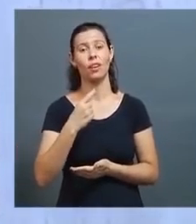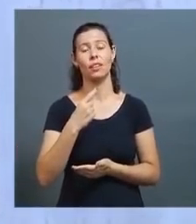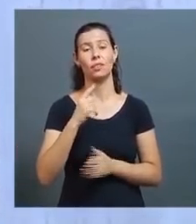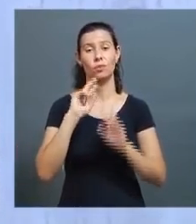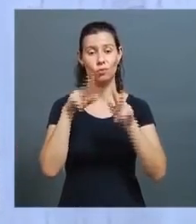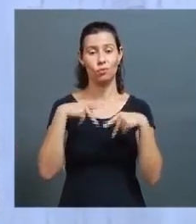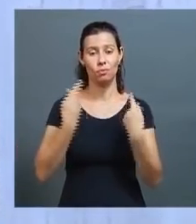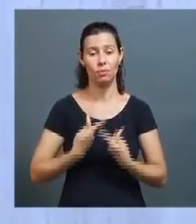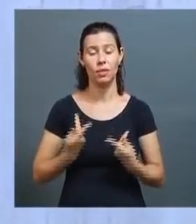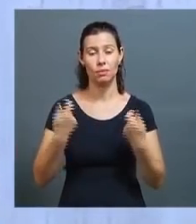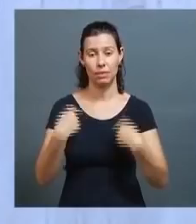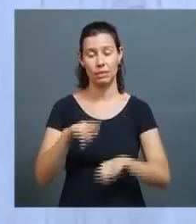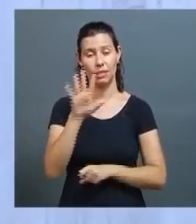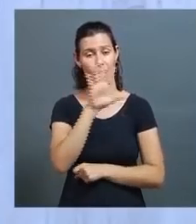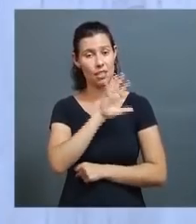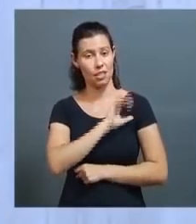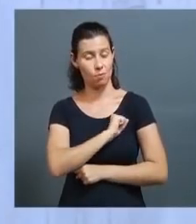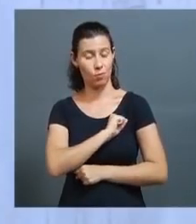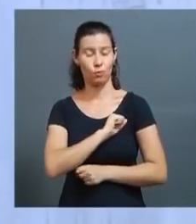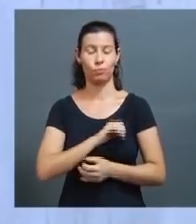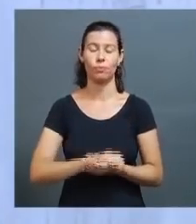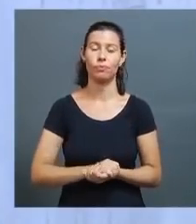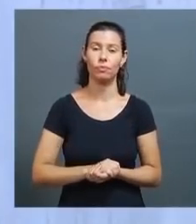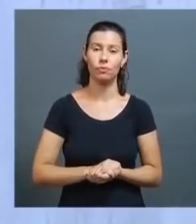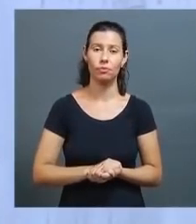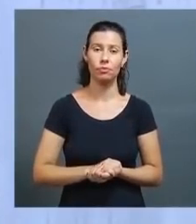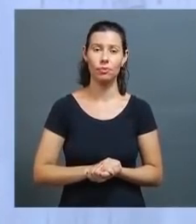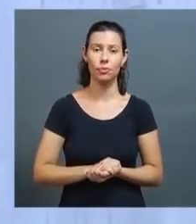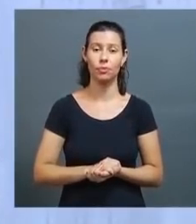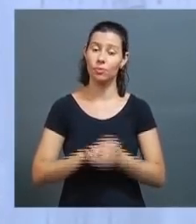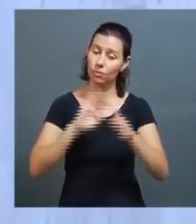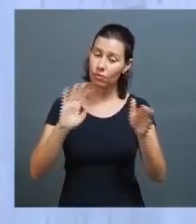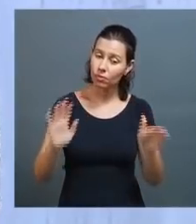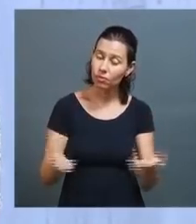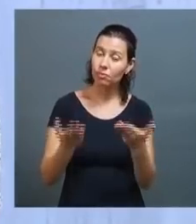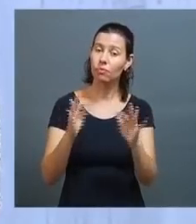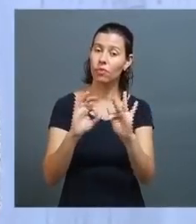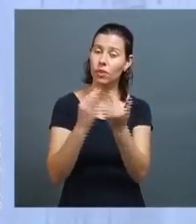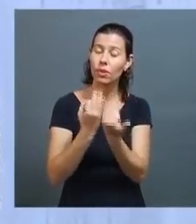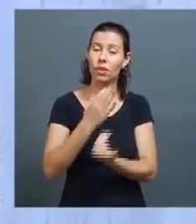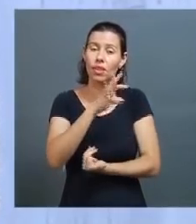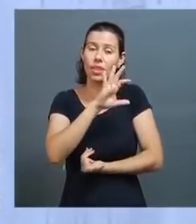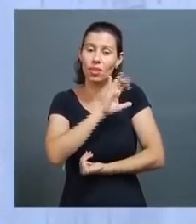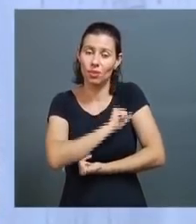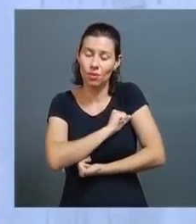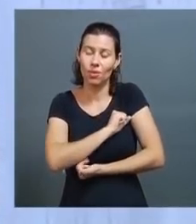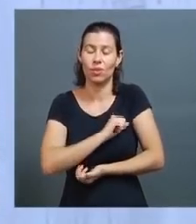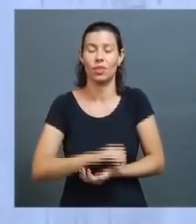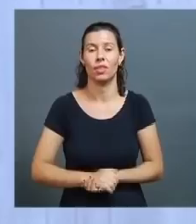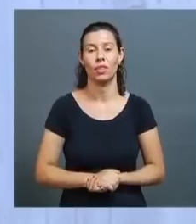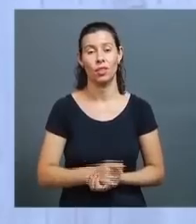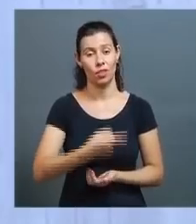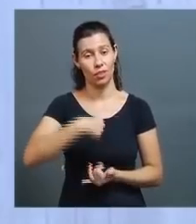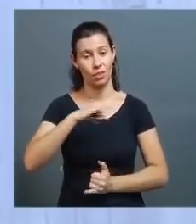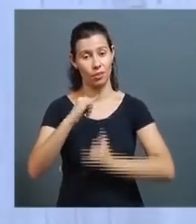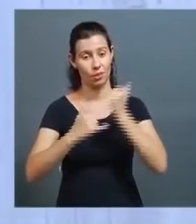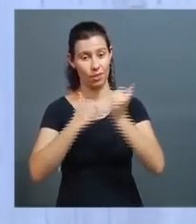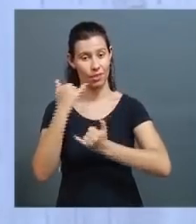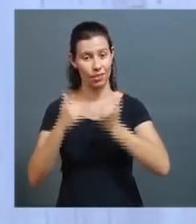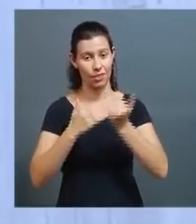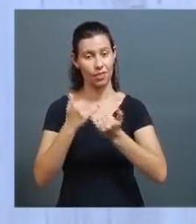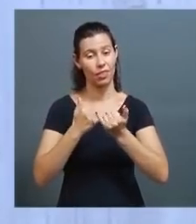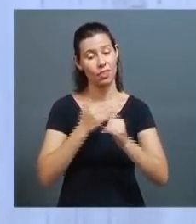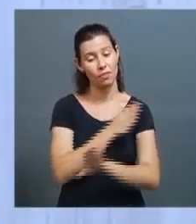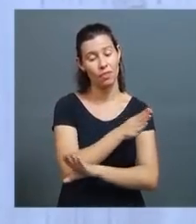amor. Então, acho que despertar isso na família, muitas vezes a gente brinca assim, que na